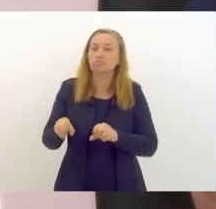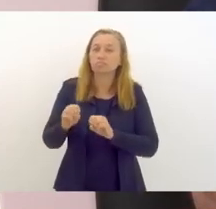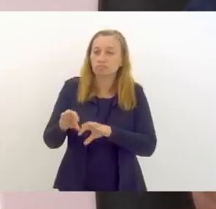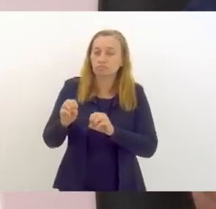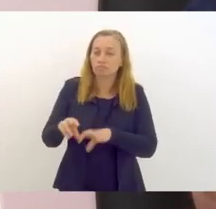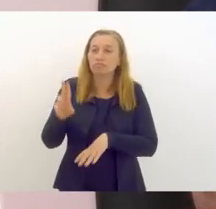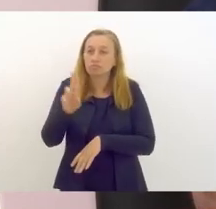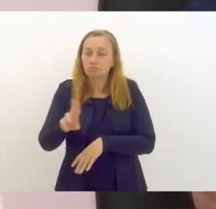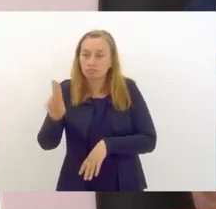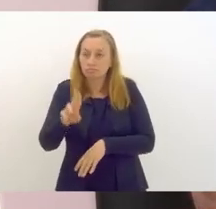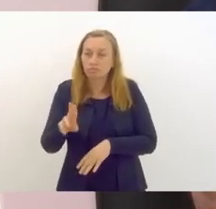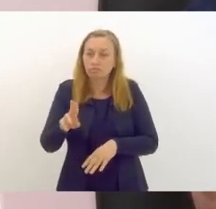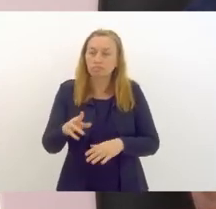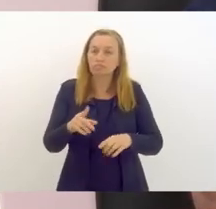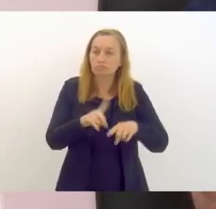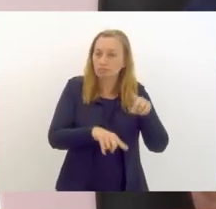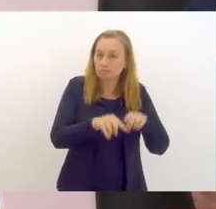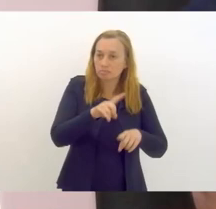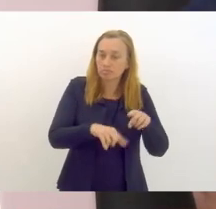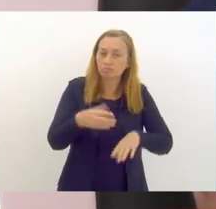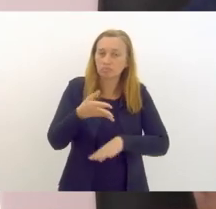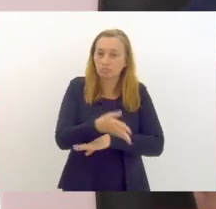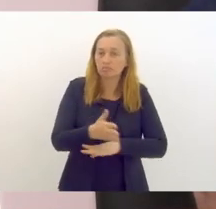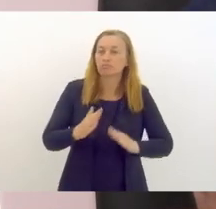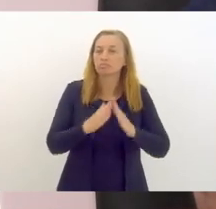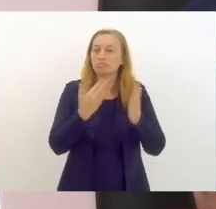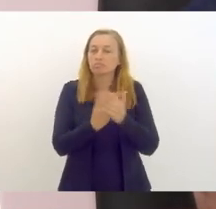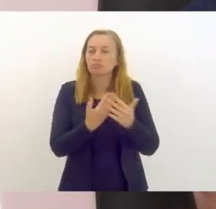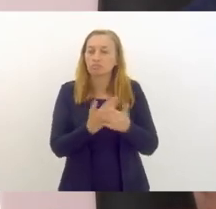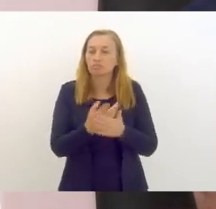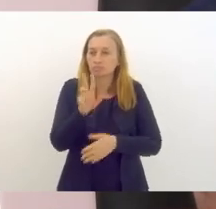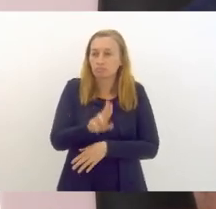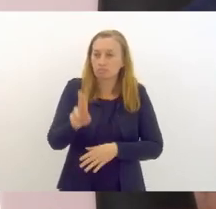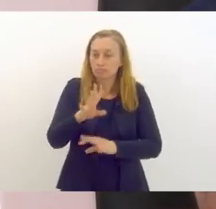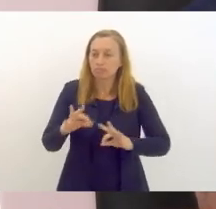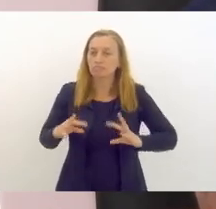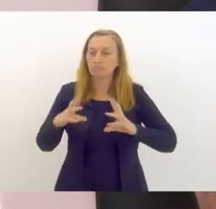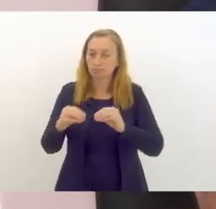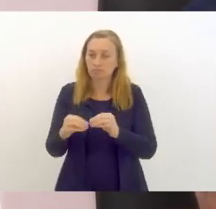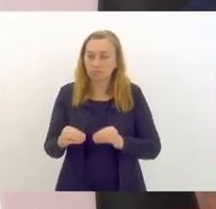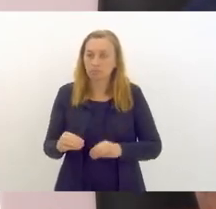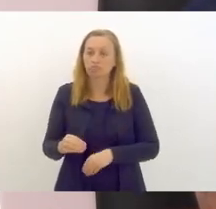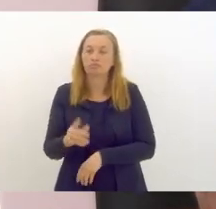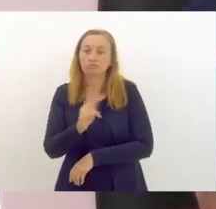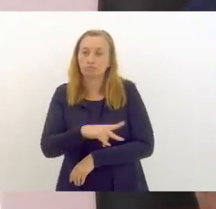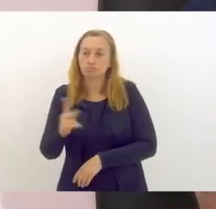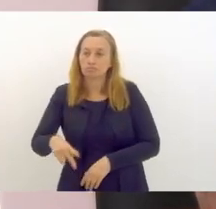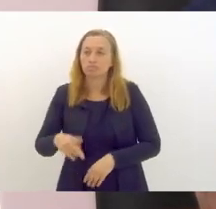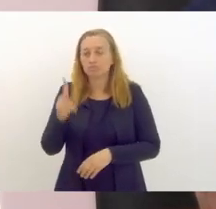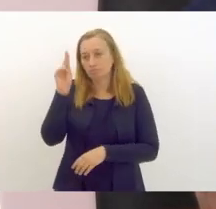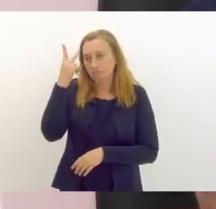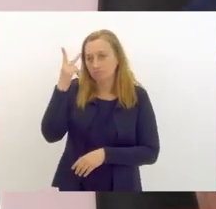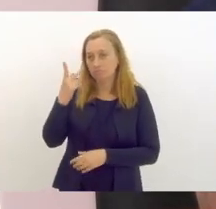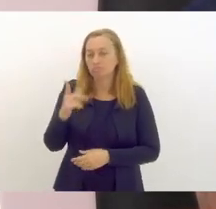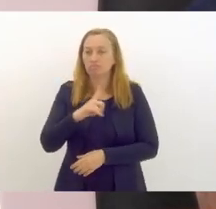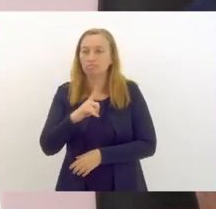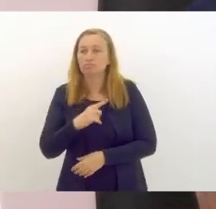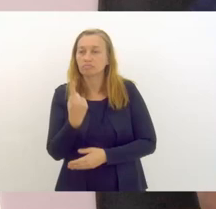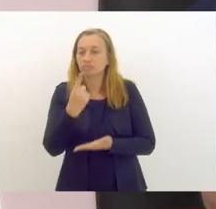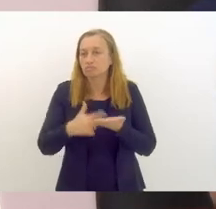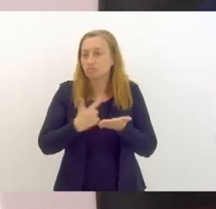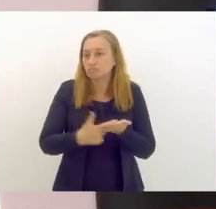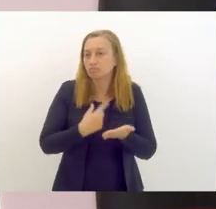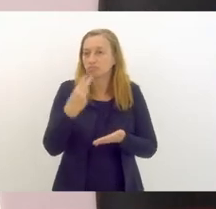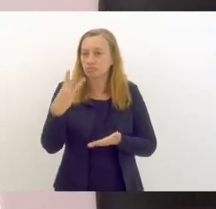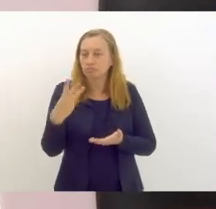que chegam na escola, a gente consiga de fato efetivar na prática do professor. É que nem aquela história antiga, quando tinha um livro para